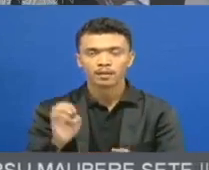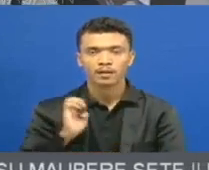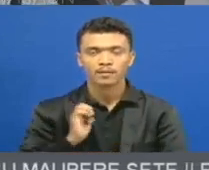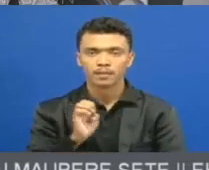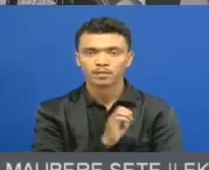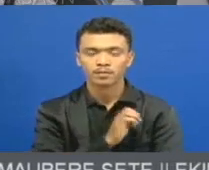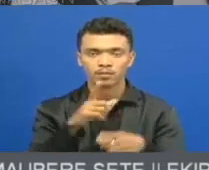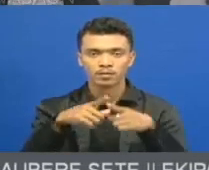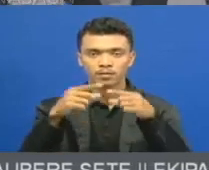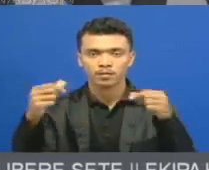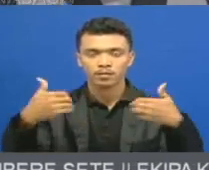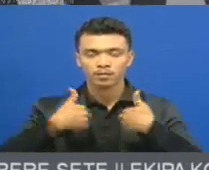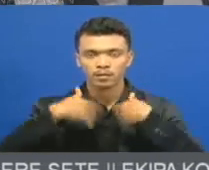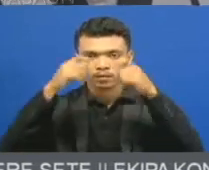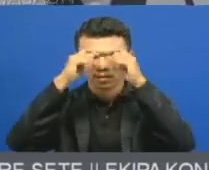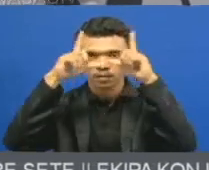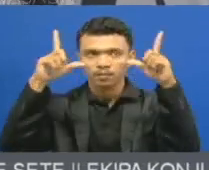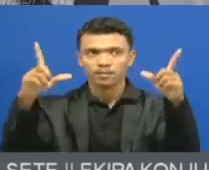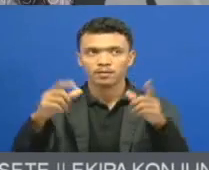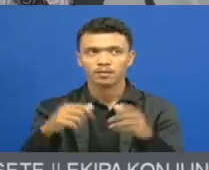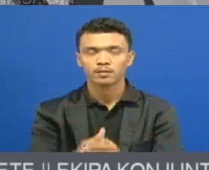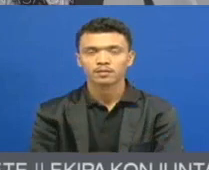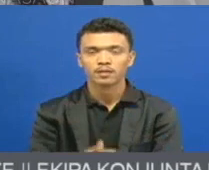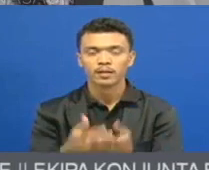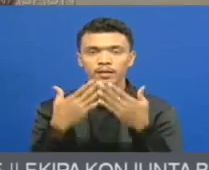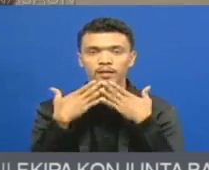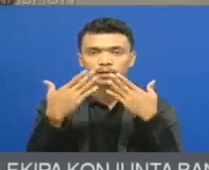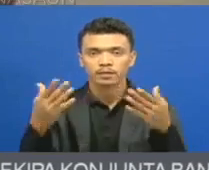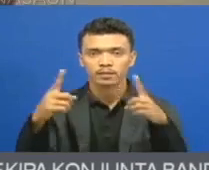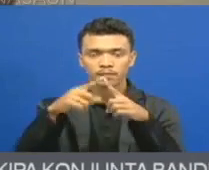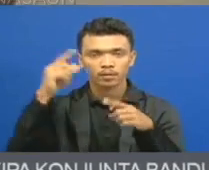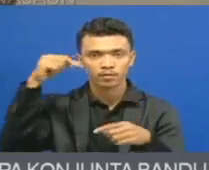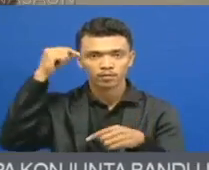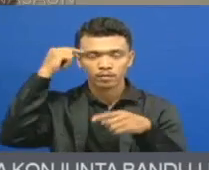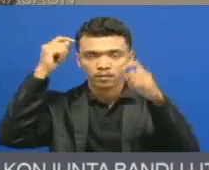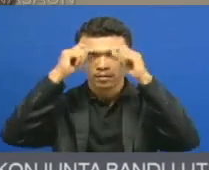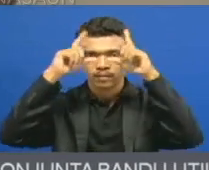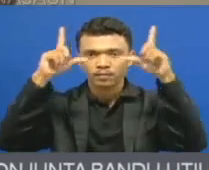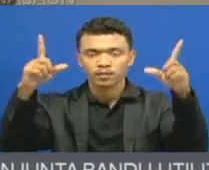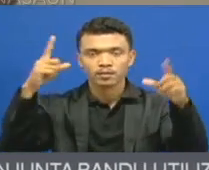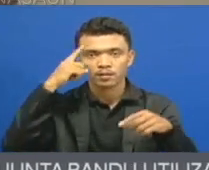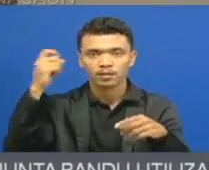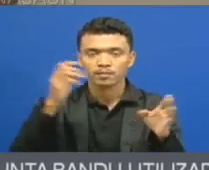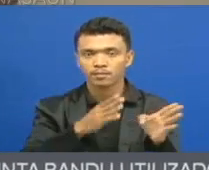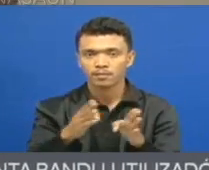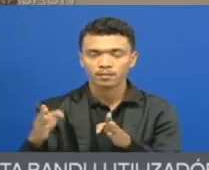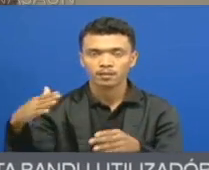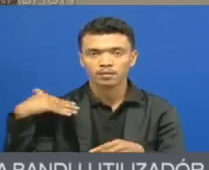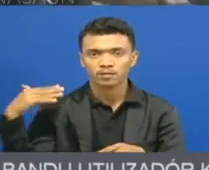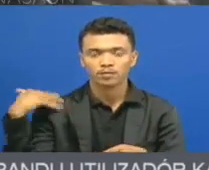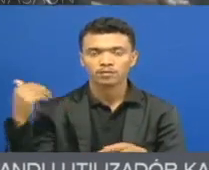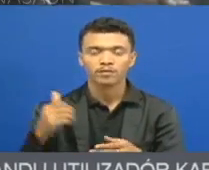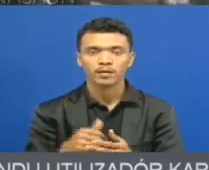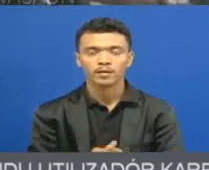Embaixador Japão e Timor-Leste Tetsuya Kimura agradece ba governo Timor-Leste, tamba prepara ona jovem e